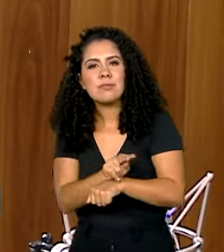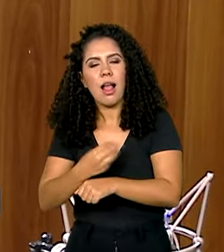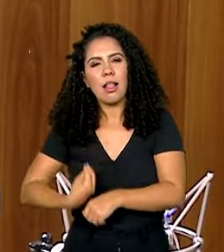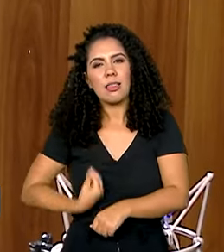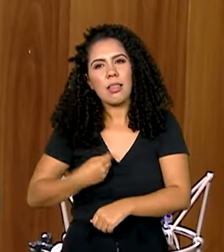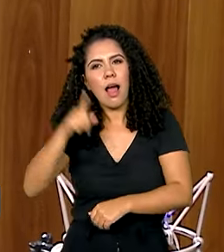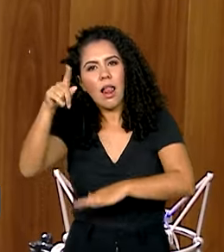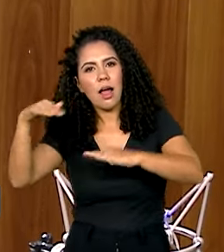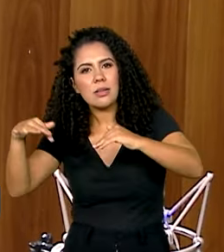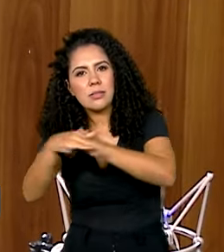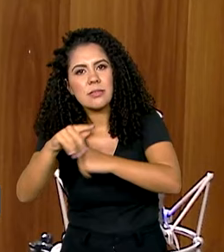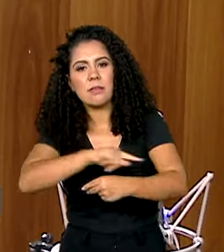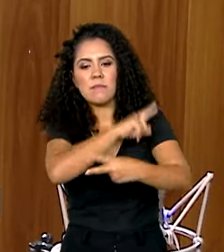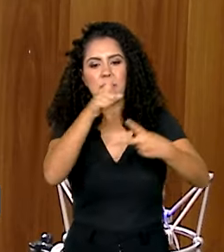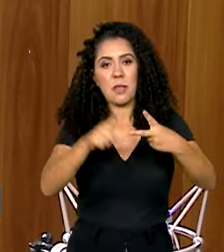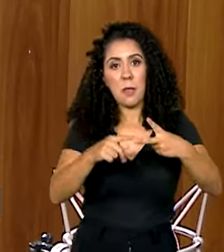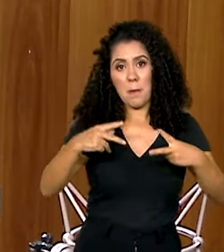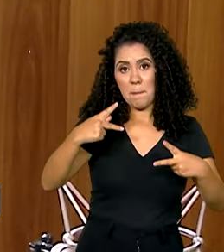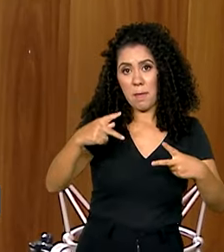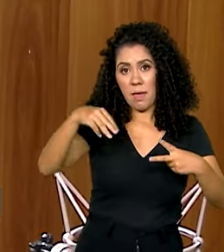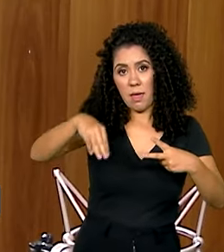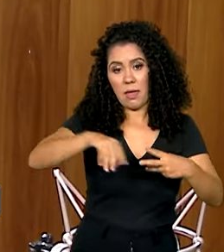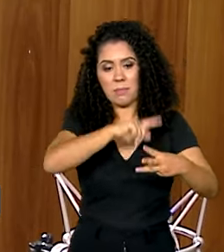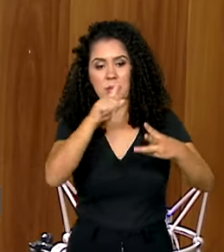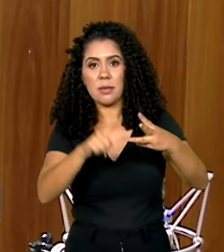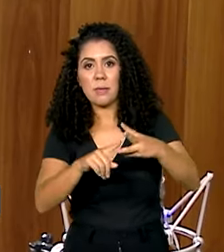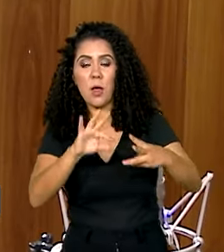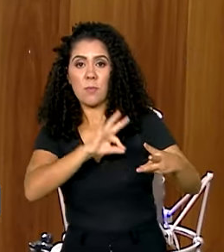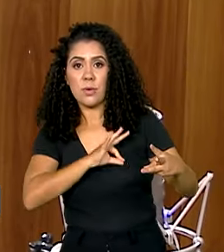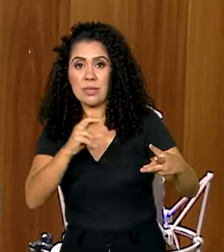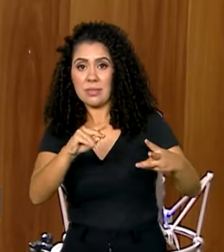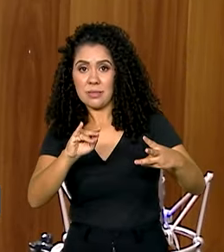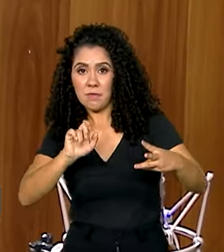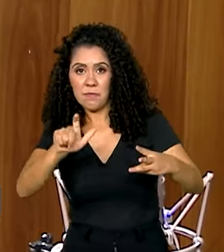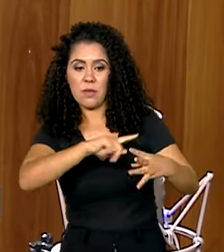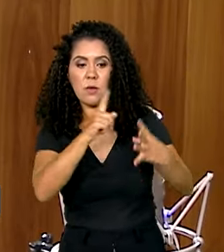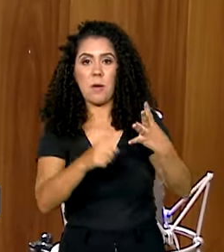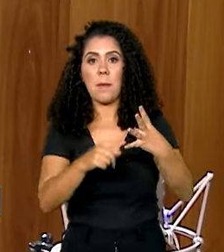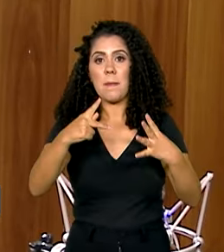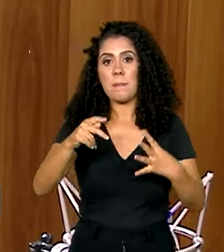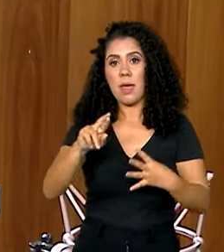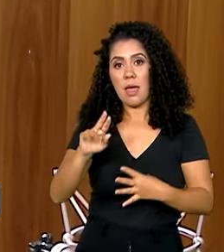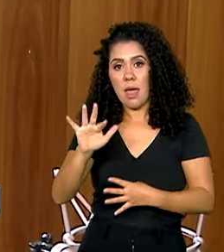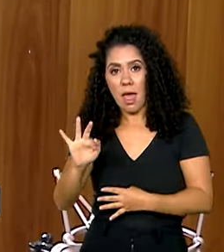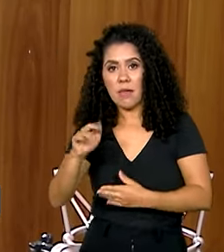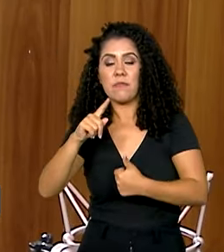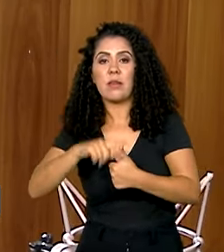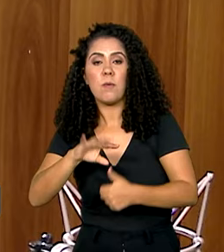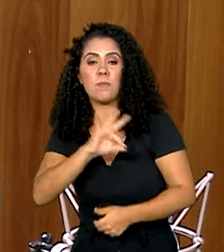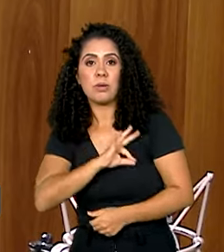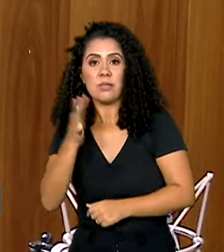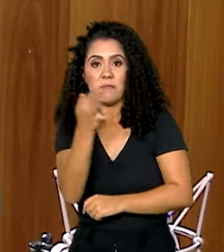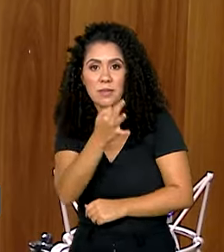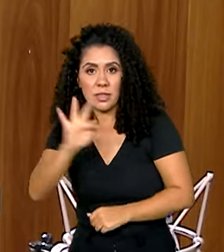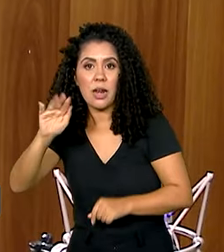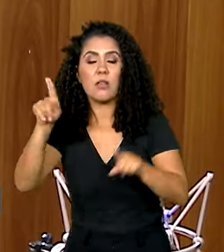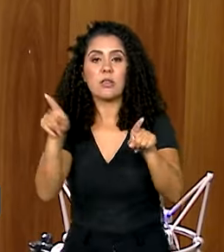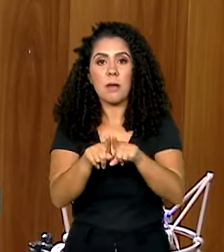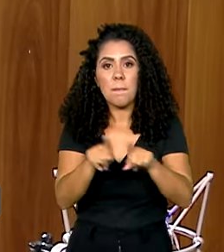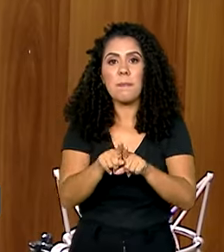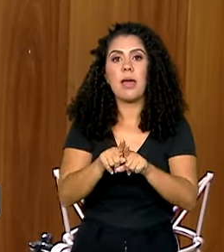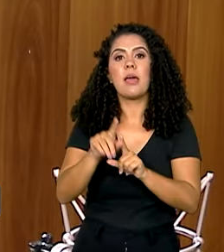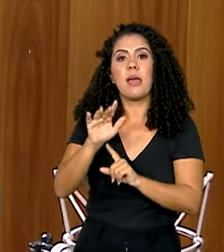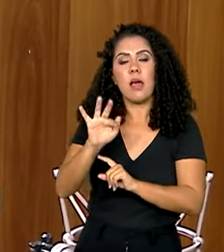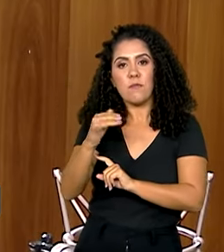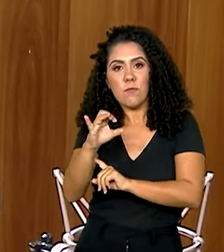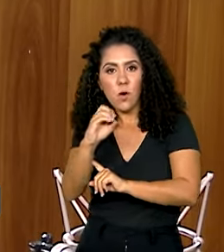passa pela Polícia Militar, pela Polícia Civil, pela Polícia Rodoviária Federal, pela Polícia Federal, pela Força Nacional. O nosso